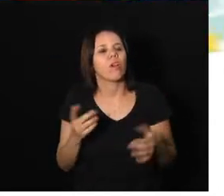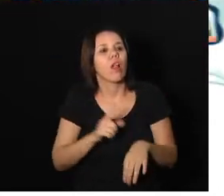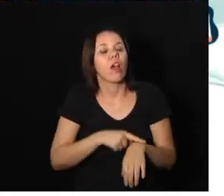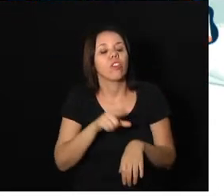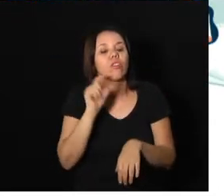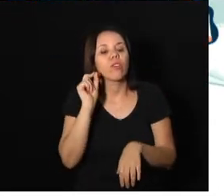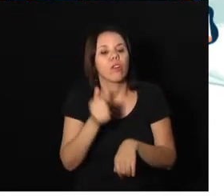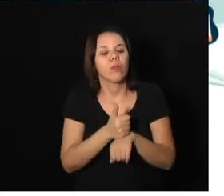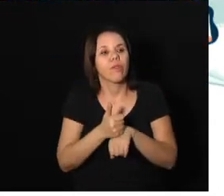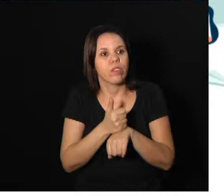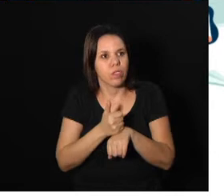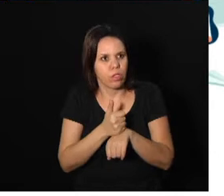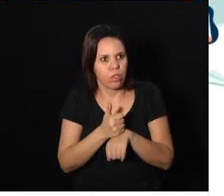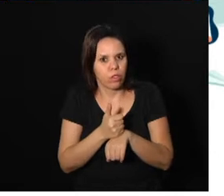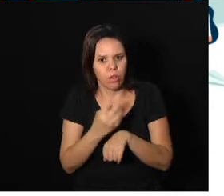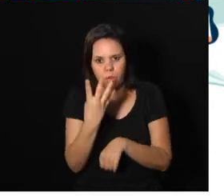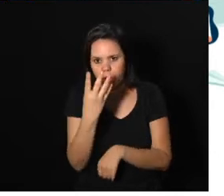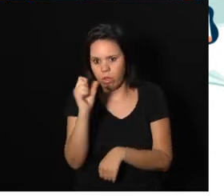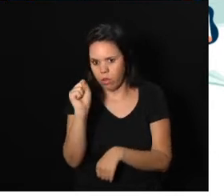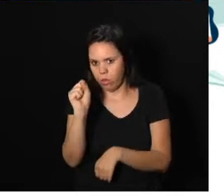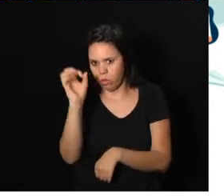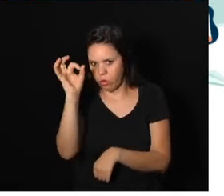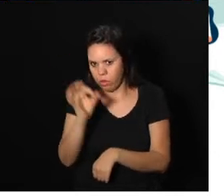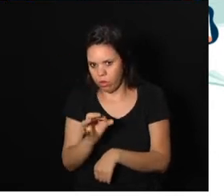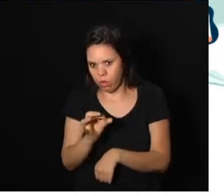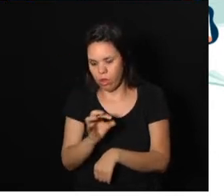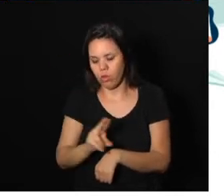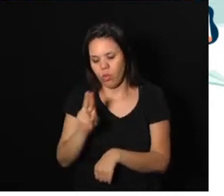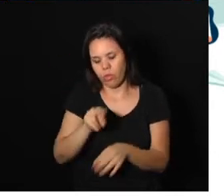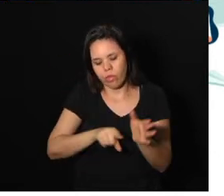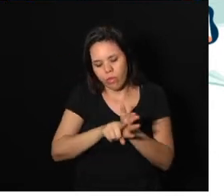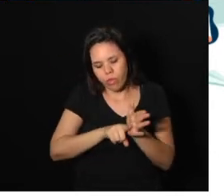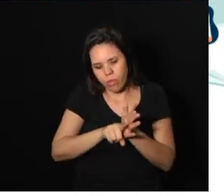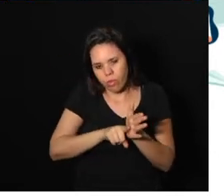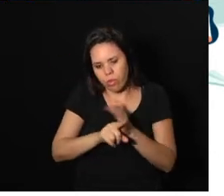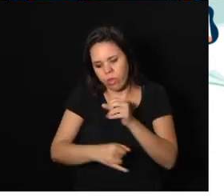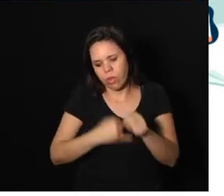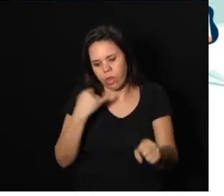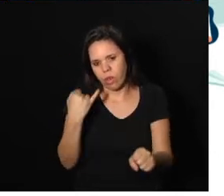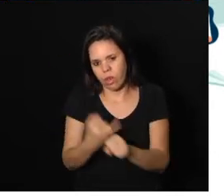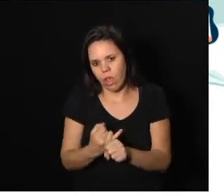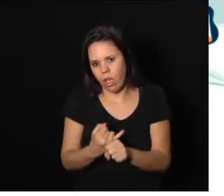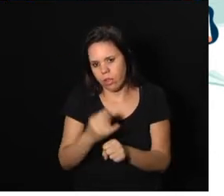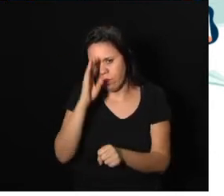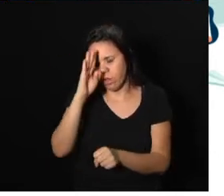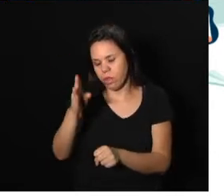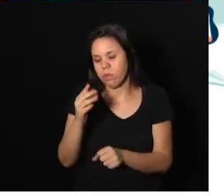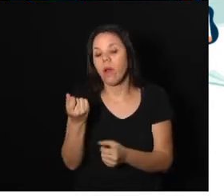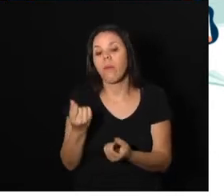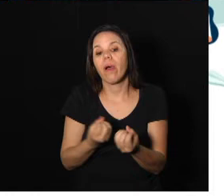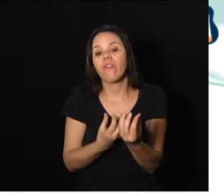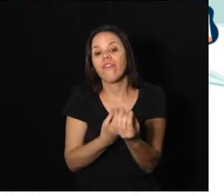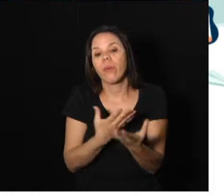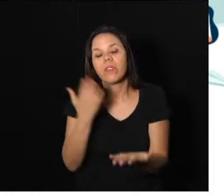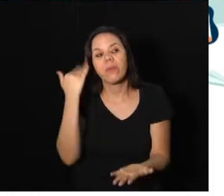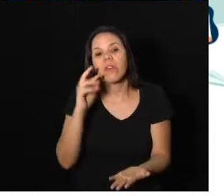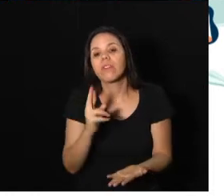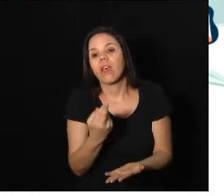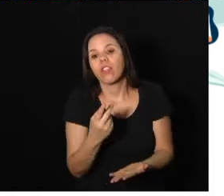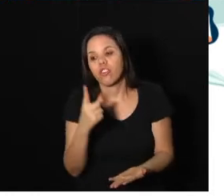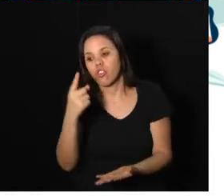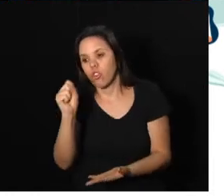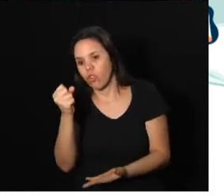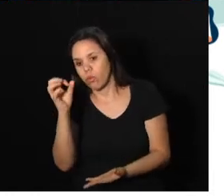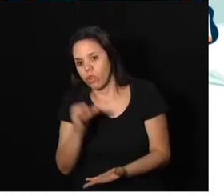profissão. 48% usam a internet como principal meio para se informar, 18%